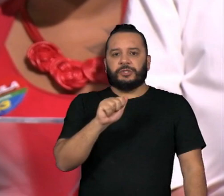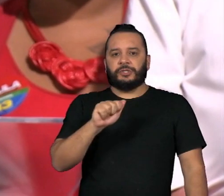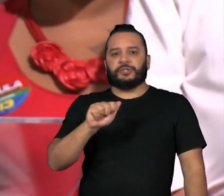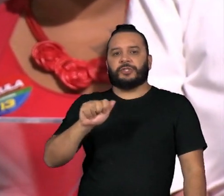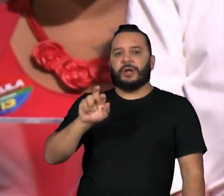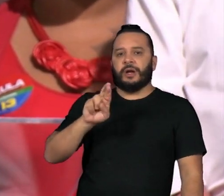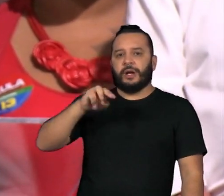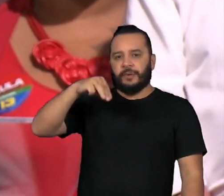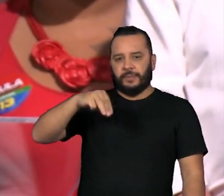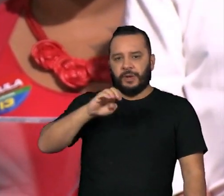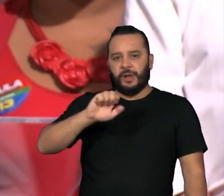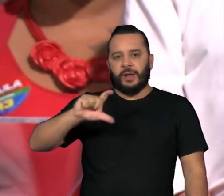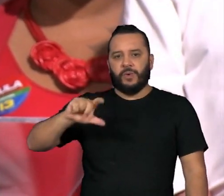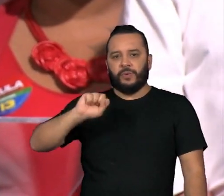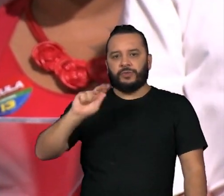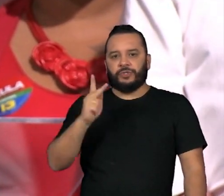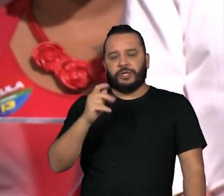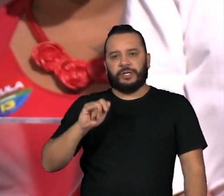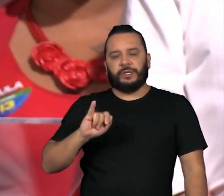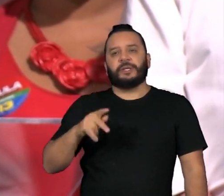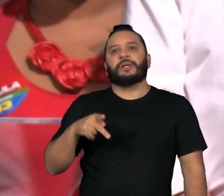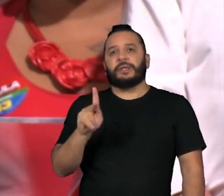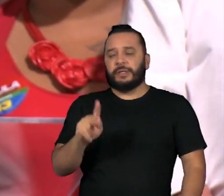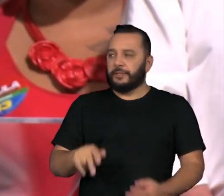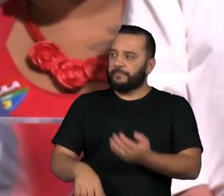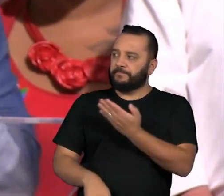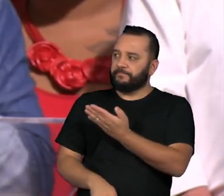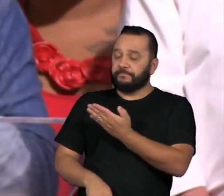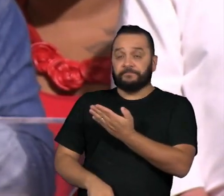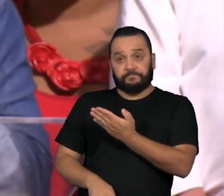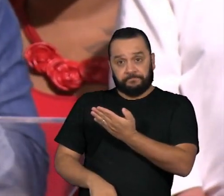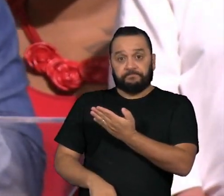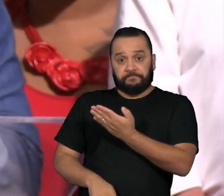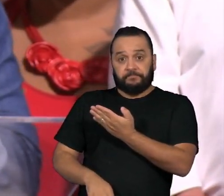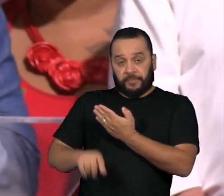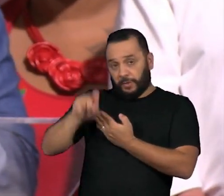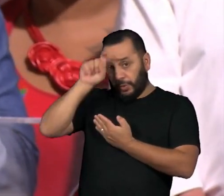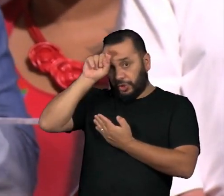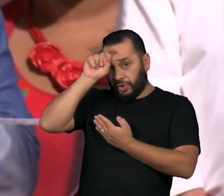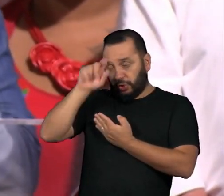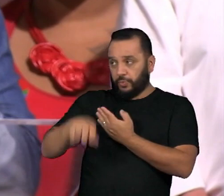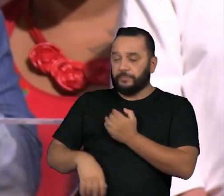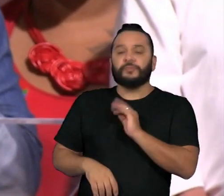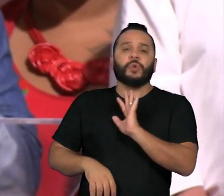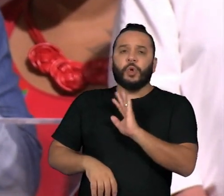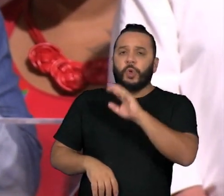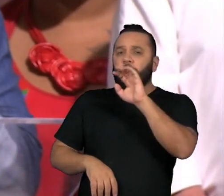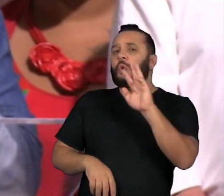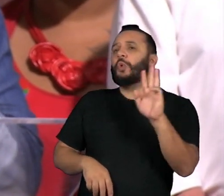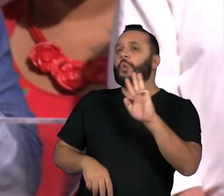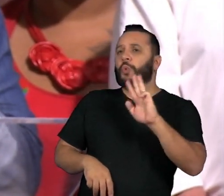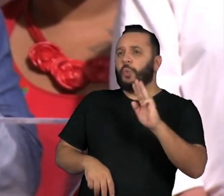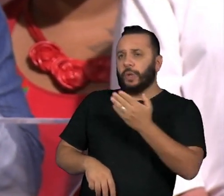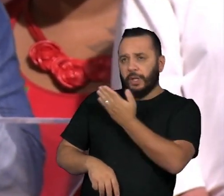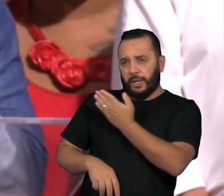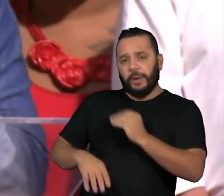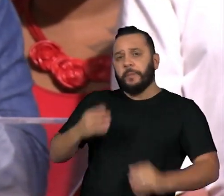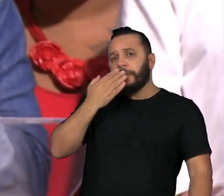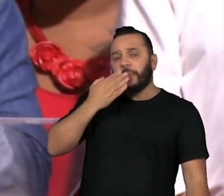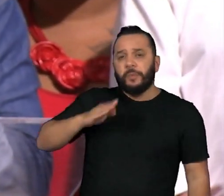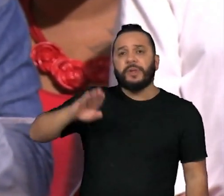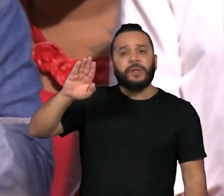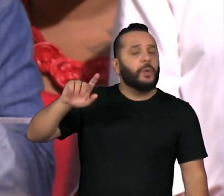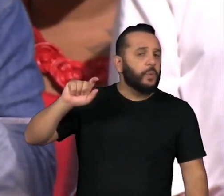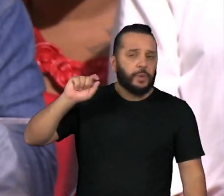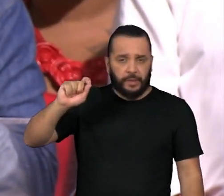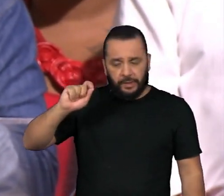em discurso após a vitória no segundo turno da eleição presidencial, Lula prometeu que o Brasil